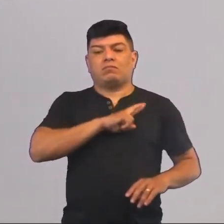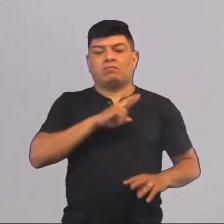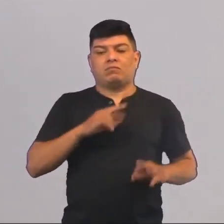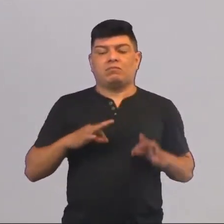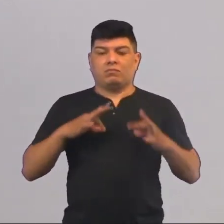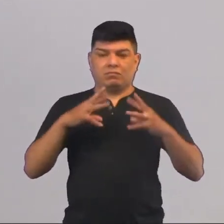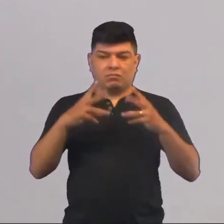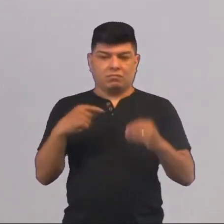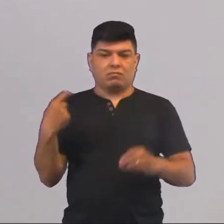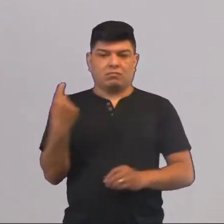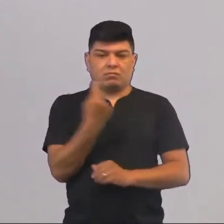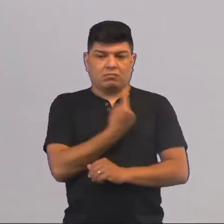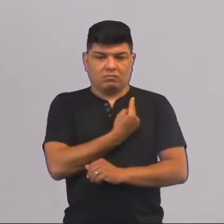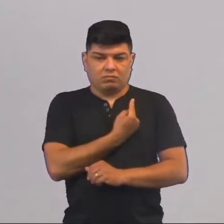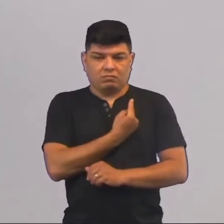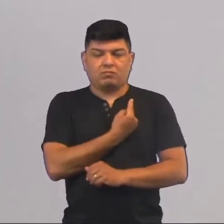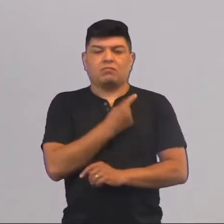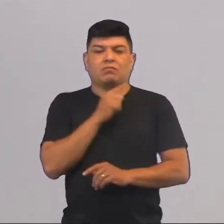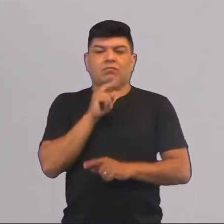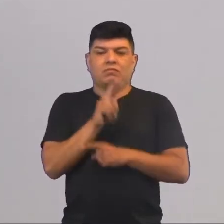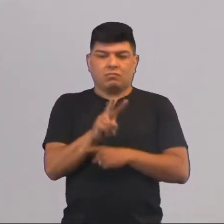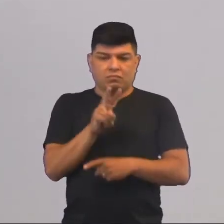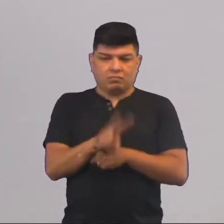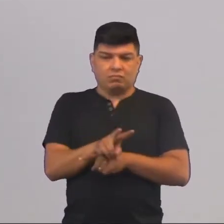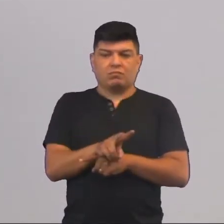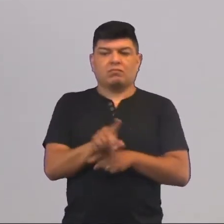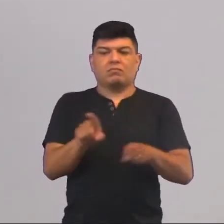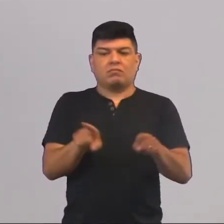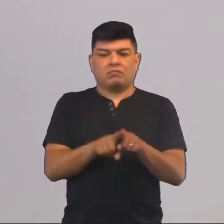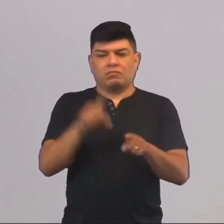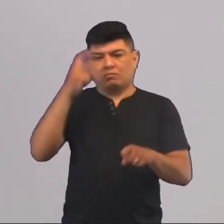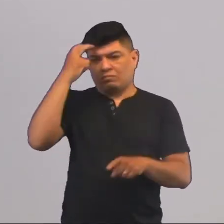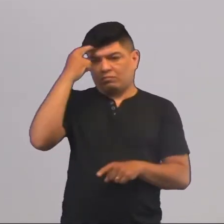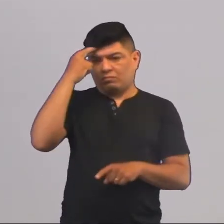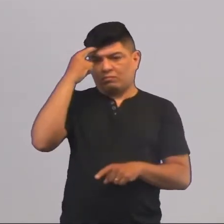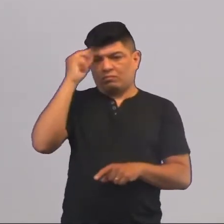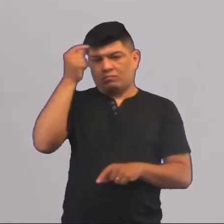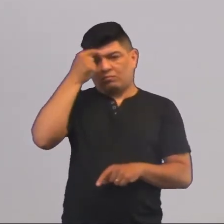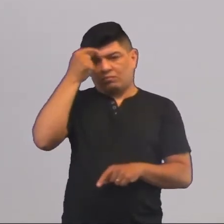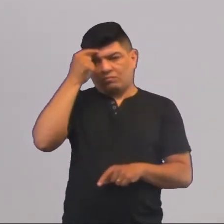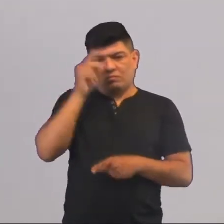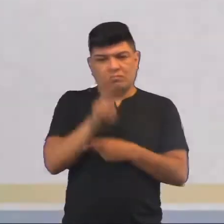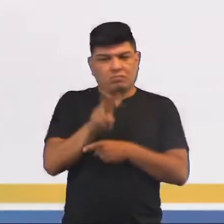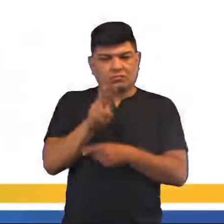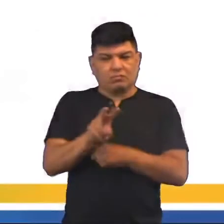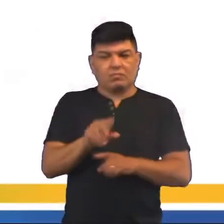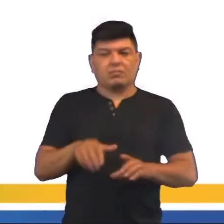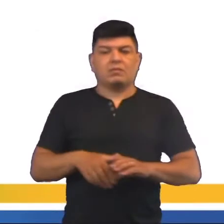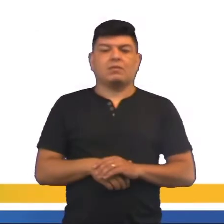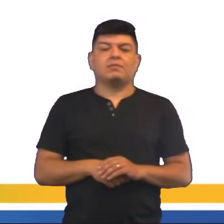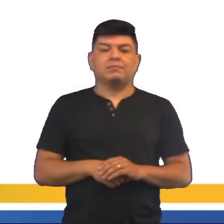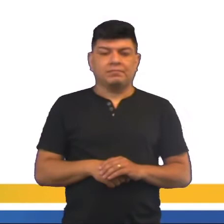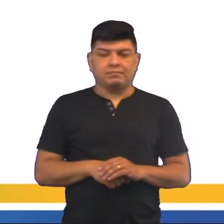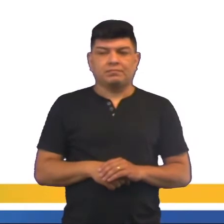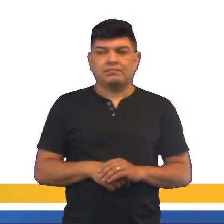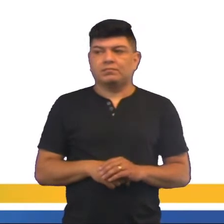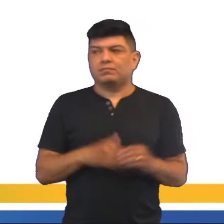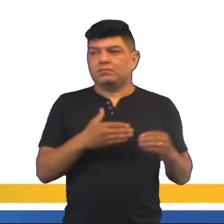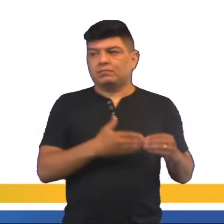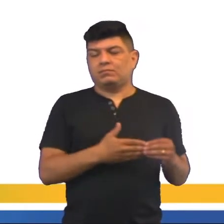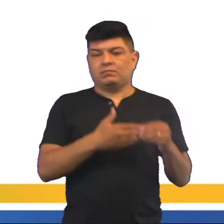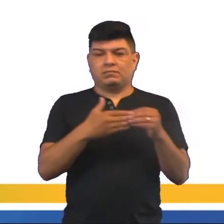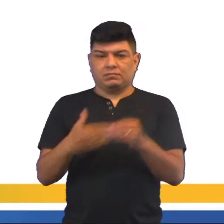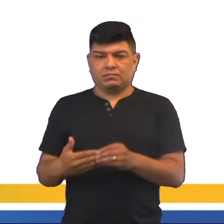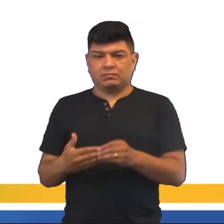de todos nós termos o devido cuidado e ter esse pensamento de preservação. E aí vale a gente